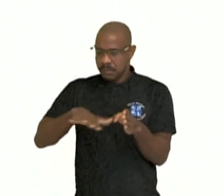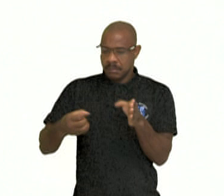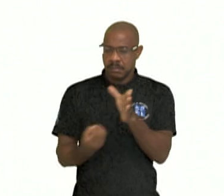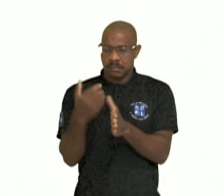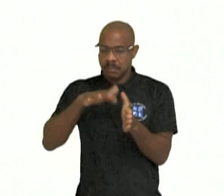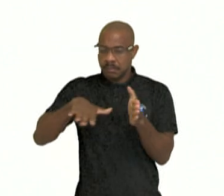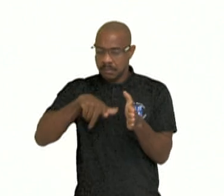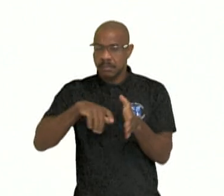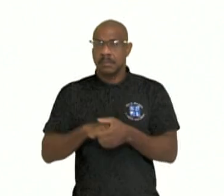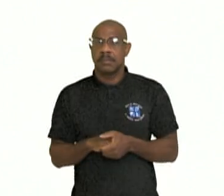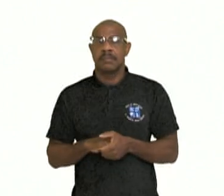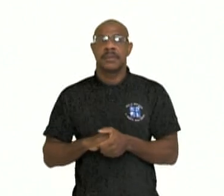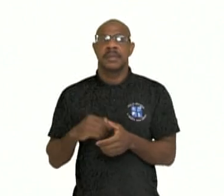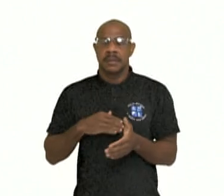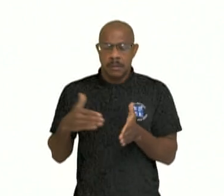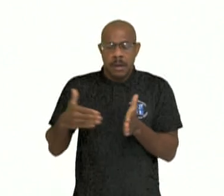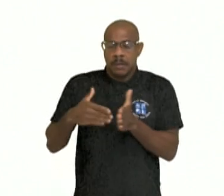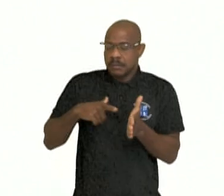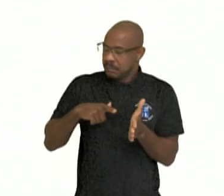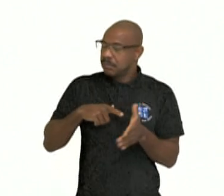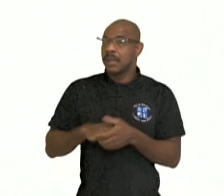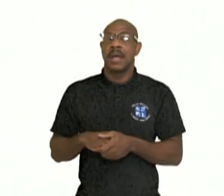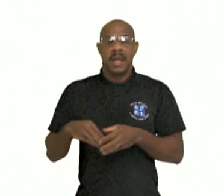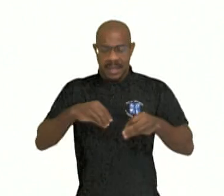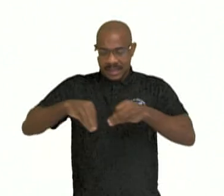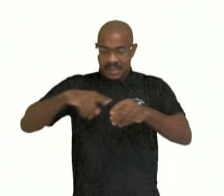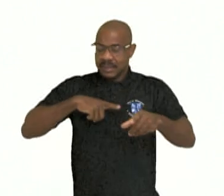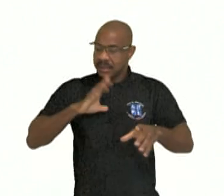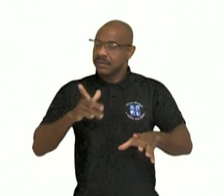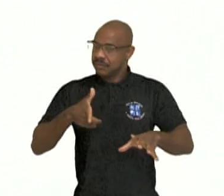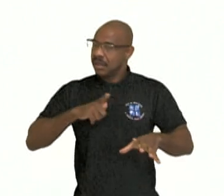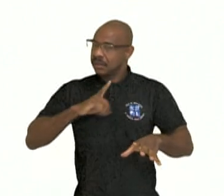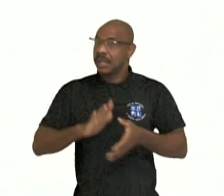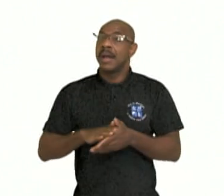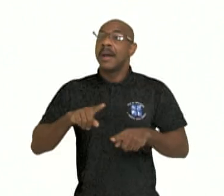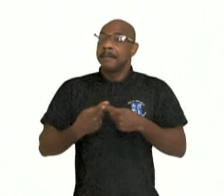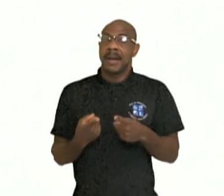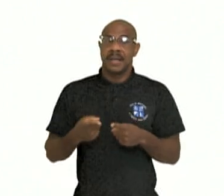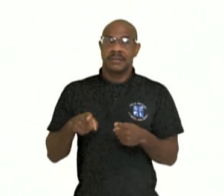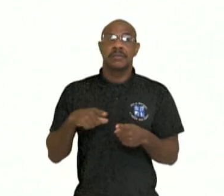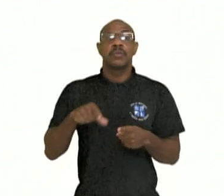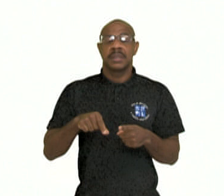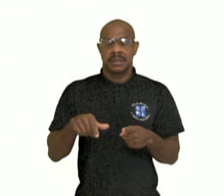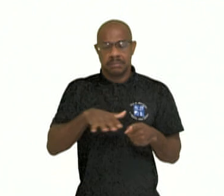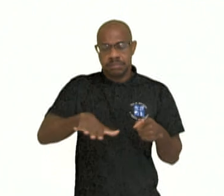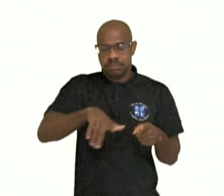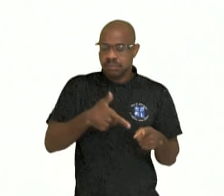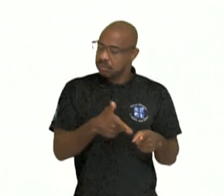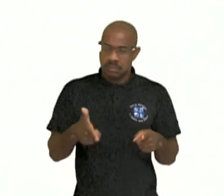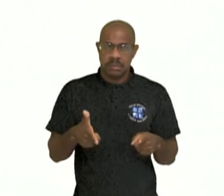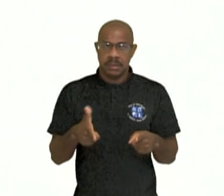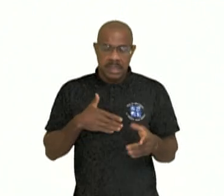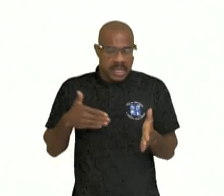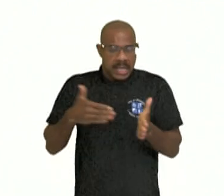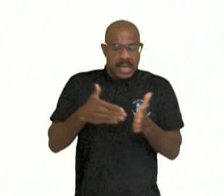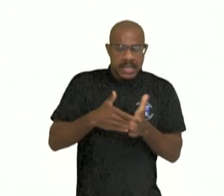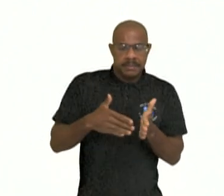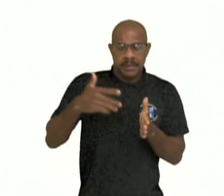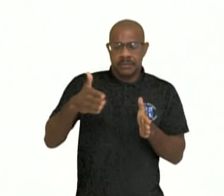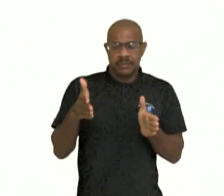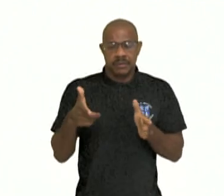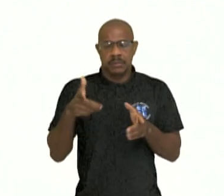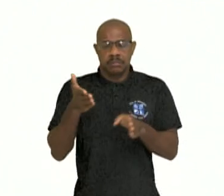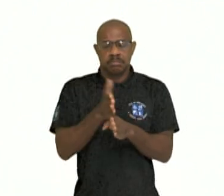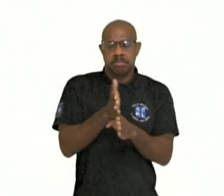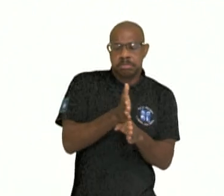território. As terras já podem existir, mas nem sempre há um território ali se eu não tiver limites,